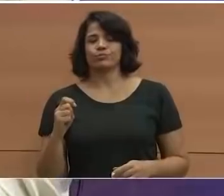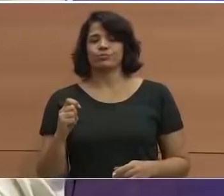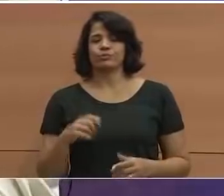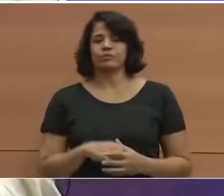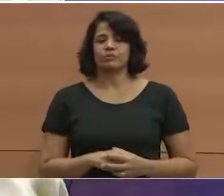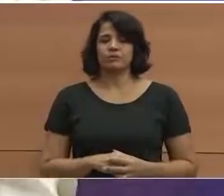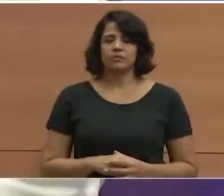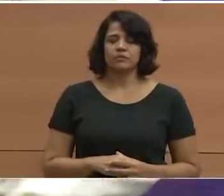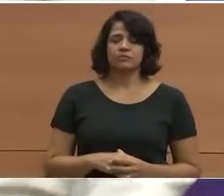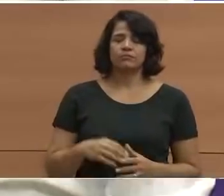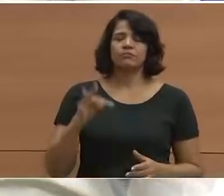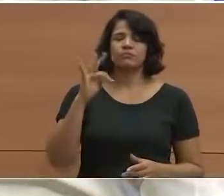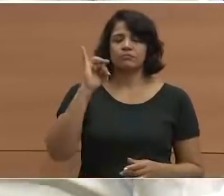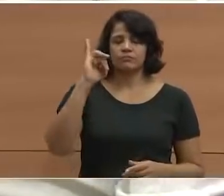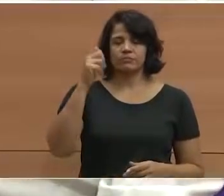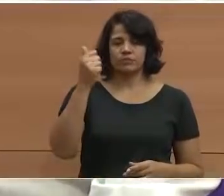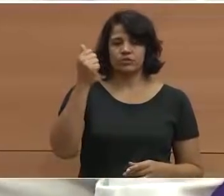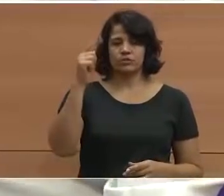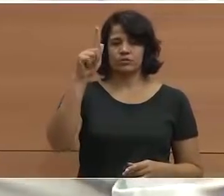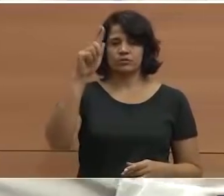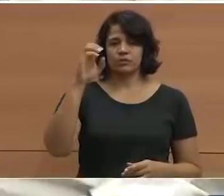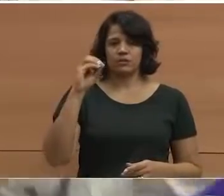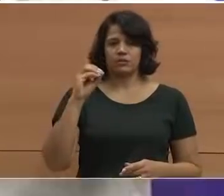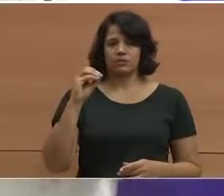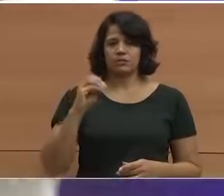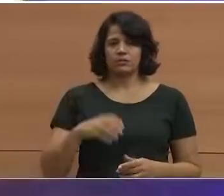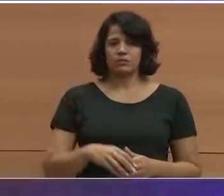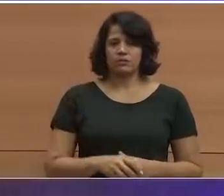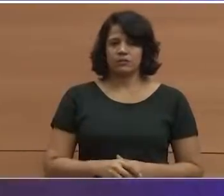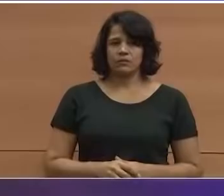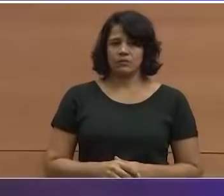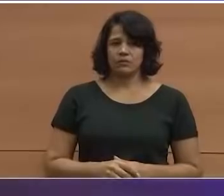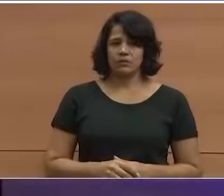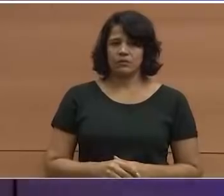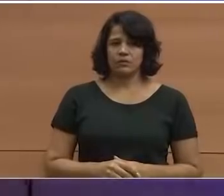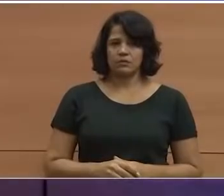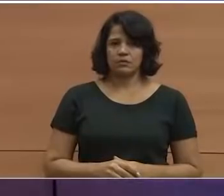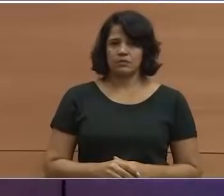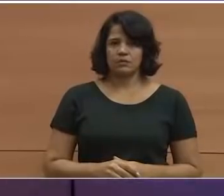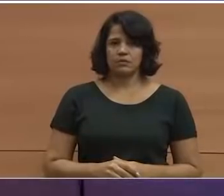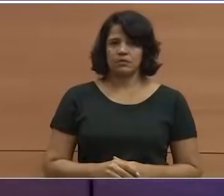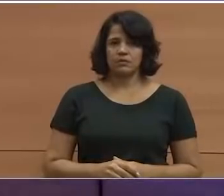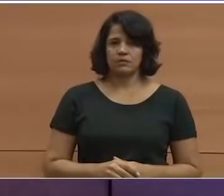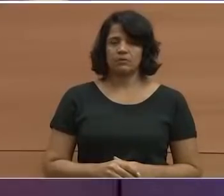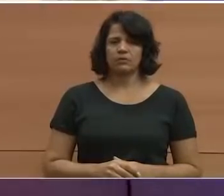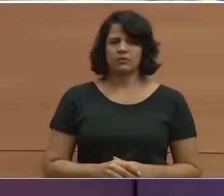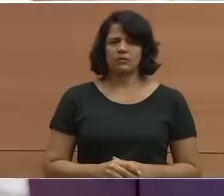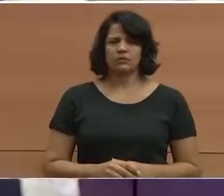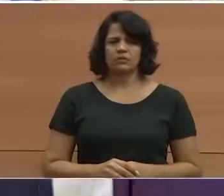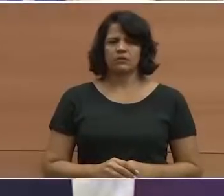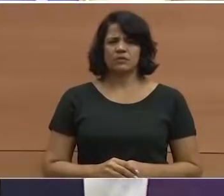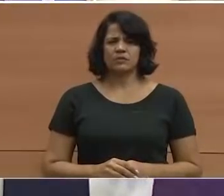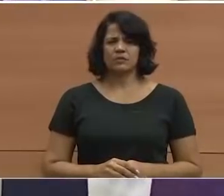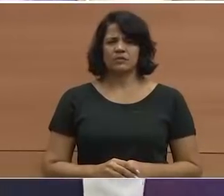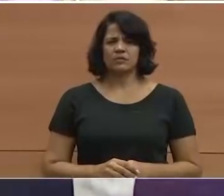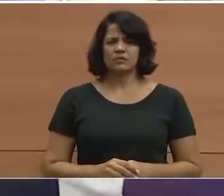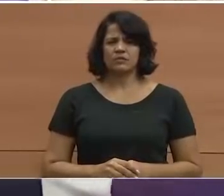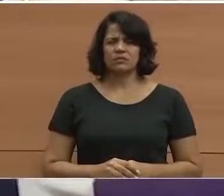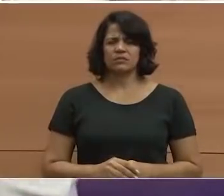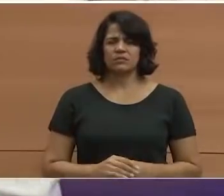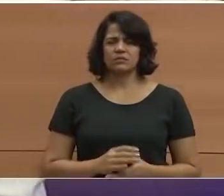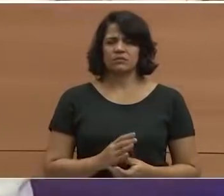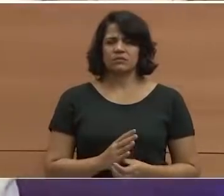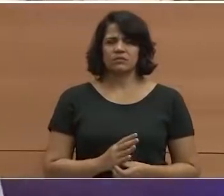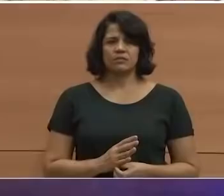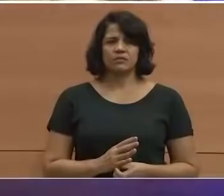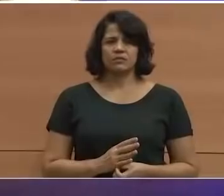10, 11, mas Atos 9, Deus prepara uma pessoa. Deus prepara Saulo, não